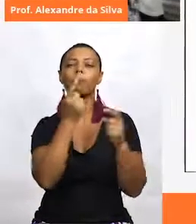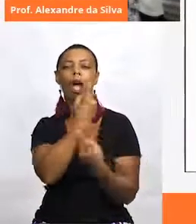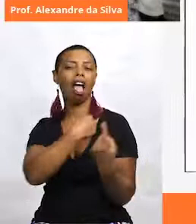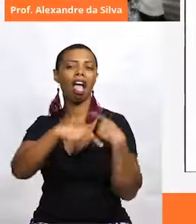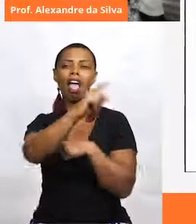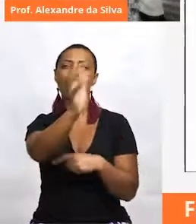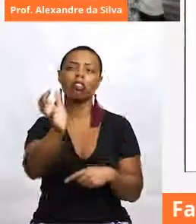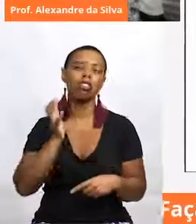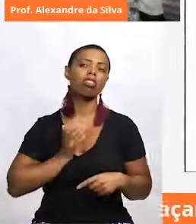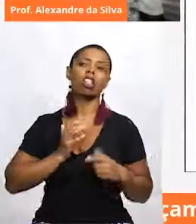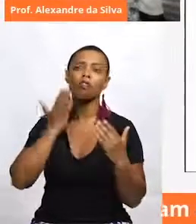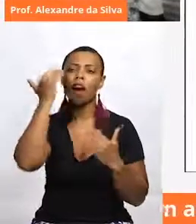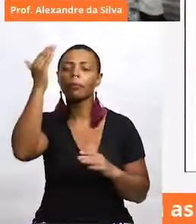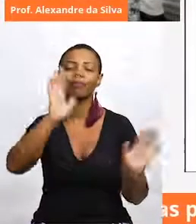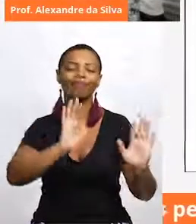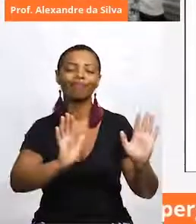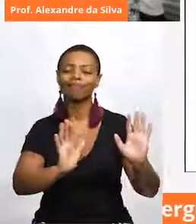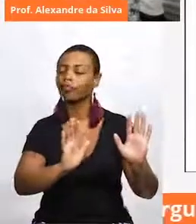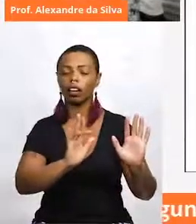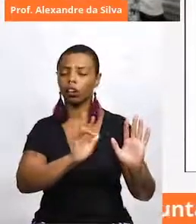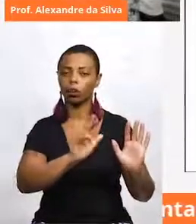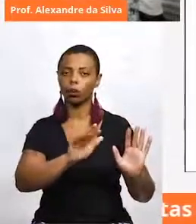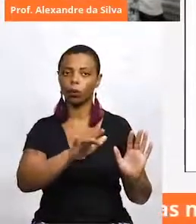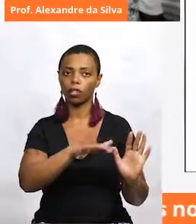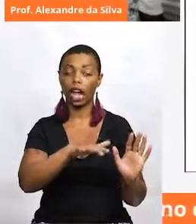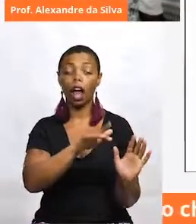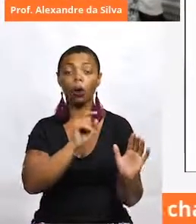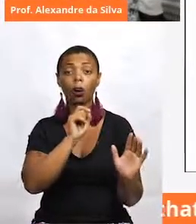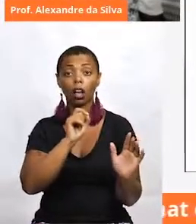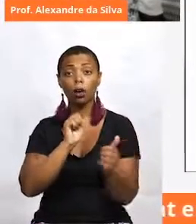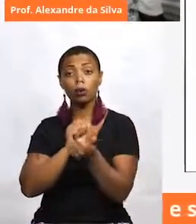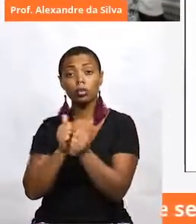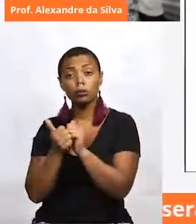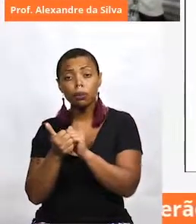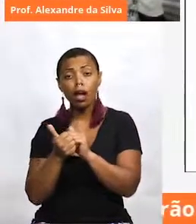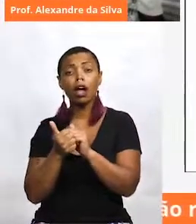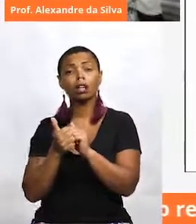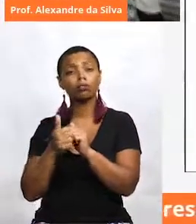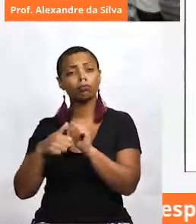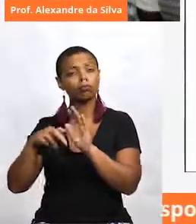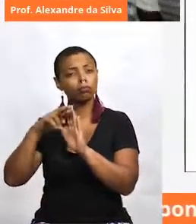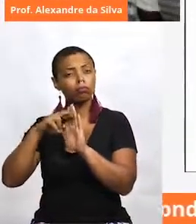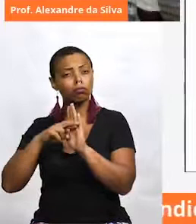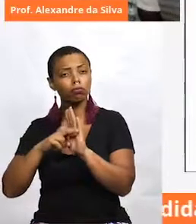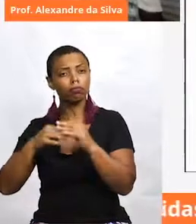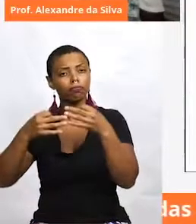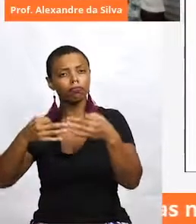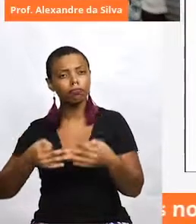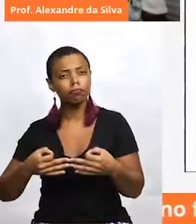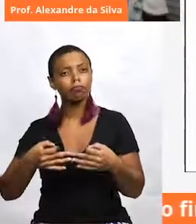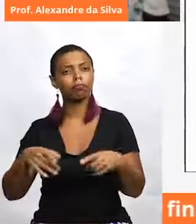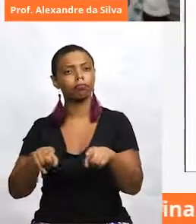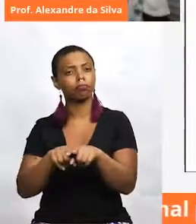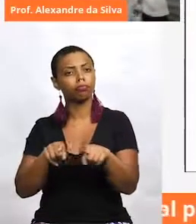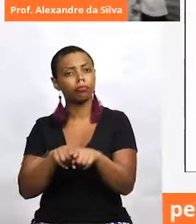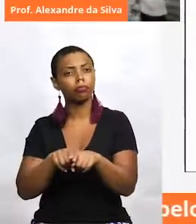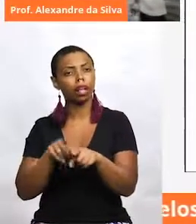pelo contrário, né? O esporte enquanto disciplina, o esporte enquanto meio